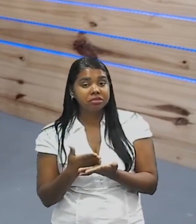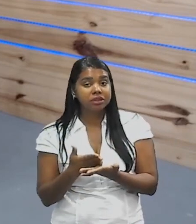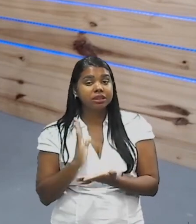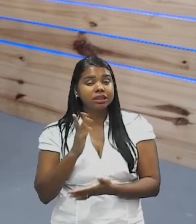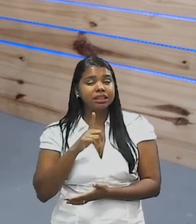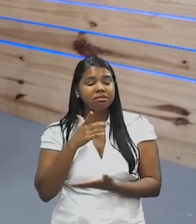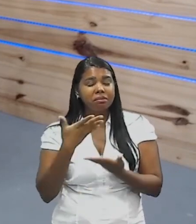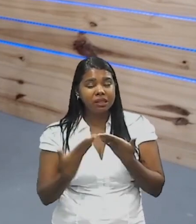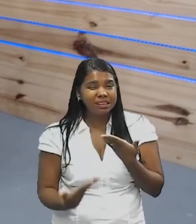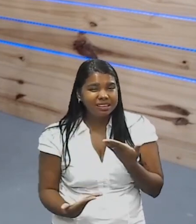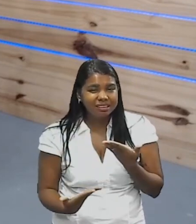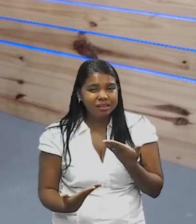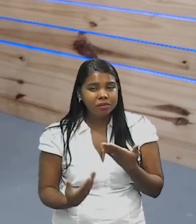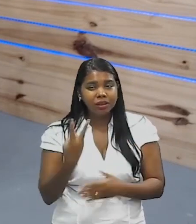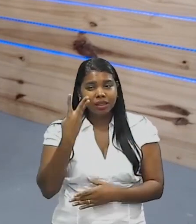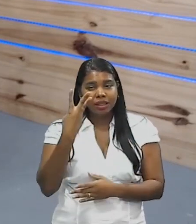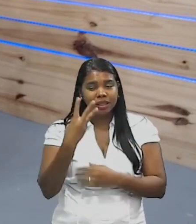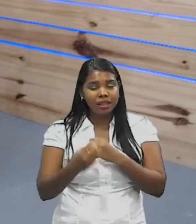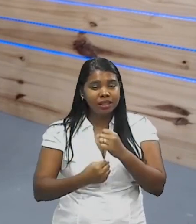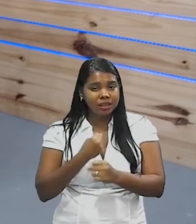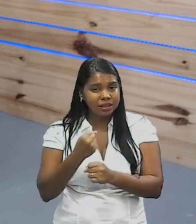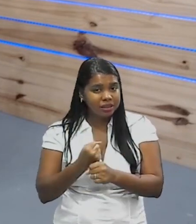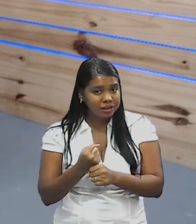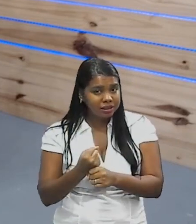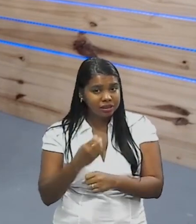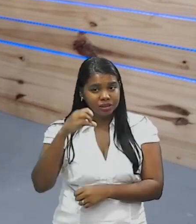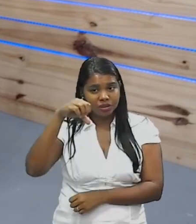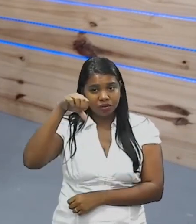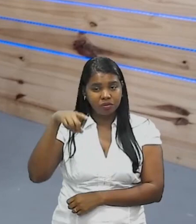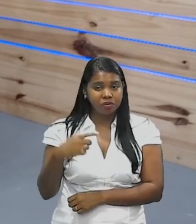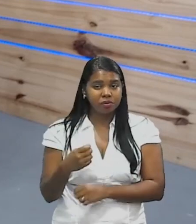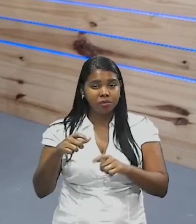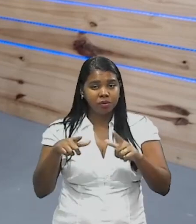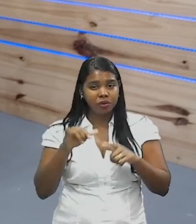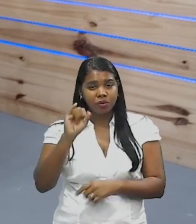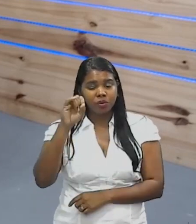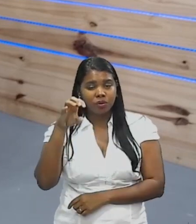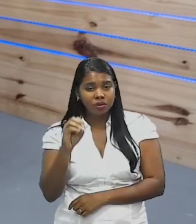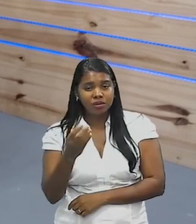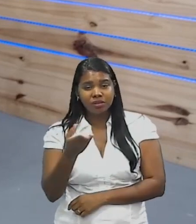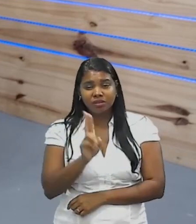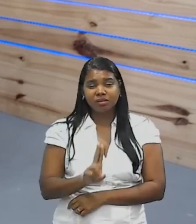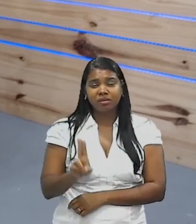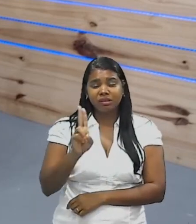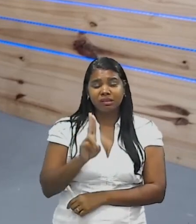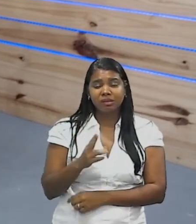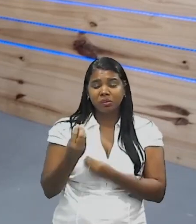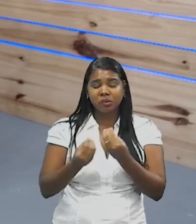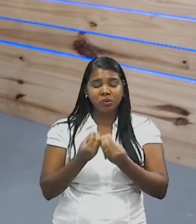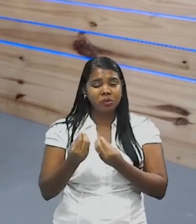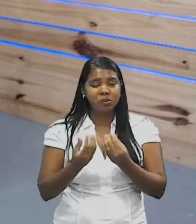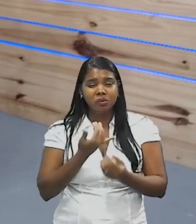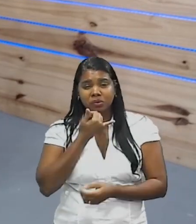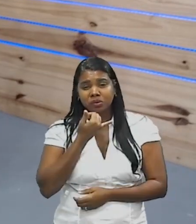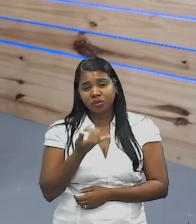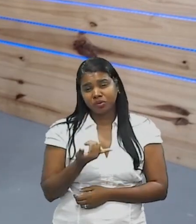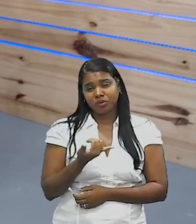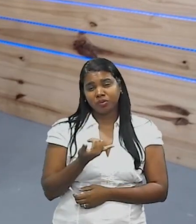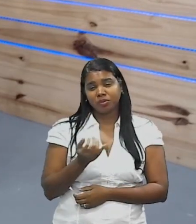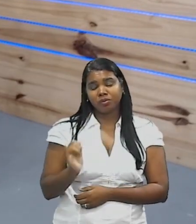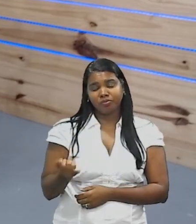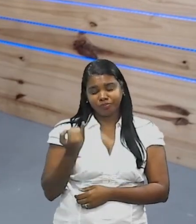e perdeu, porque a cada 3 anos, por exemplo, a 9001 se recertifica, e você usar isso como uma